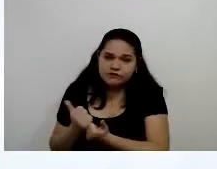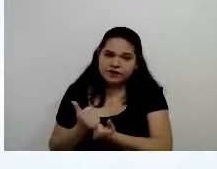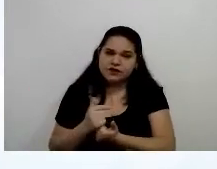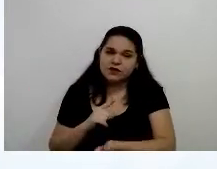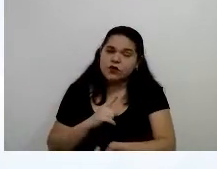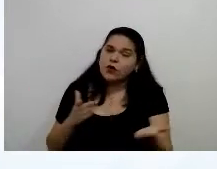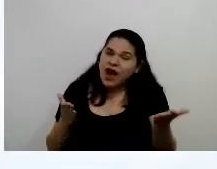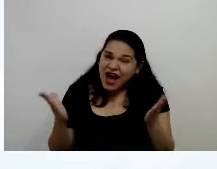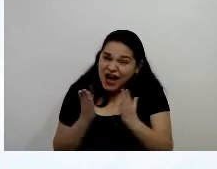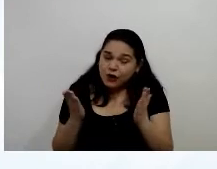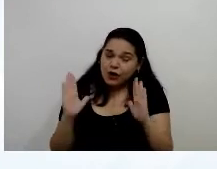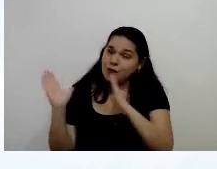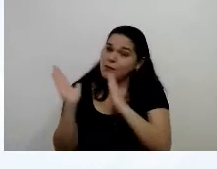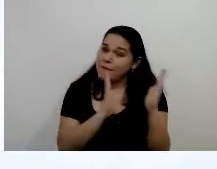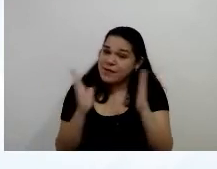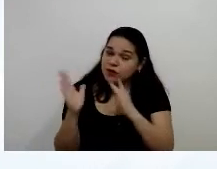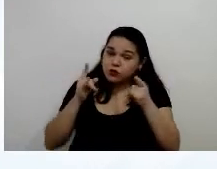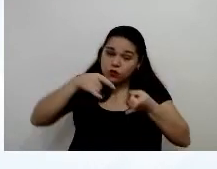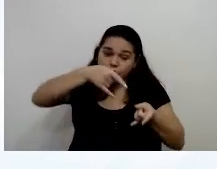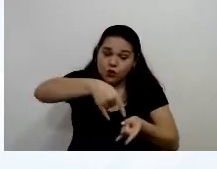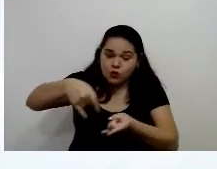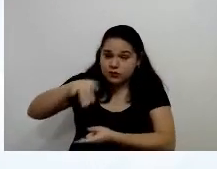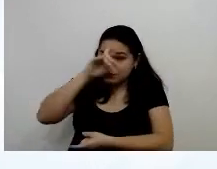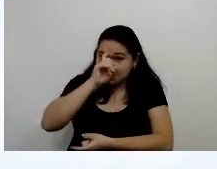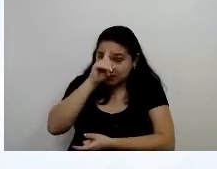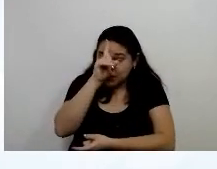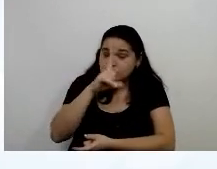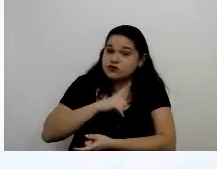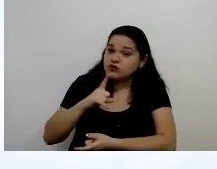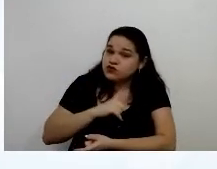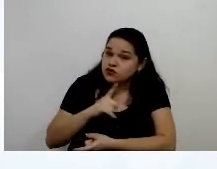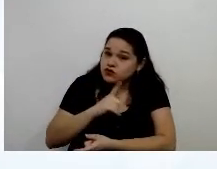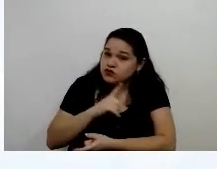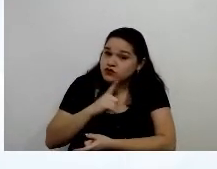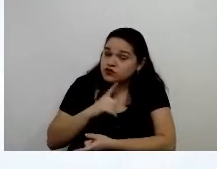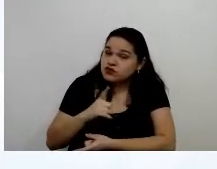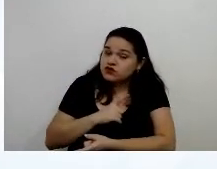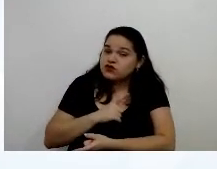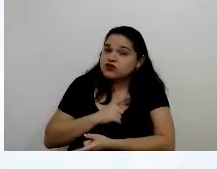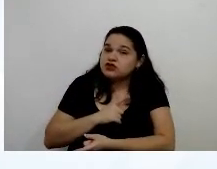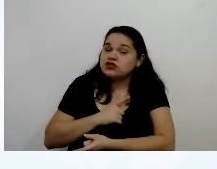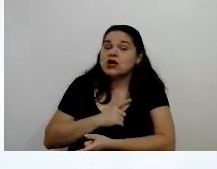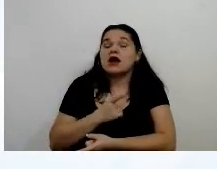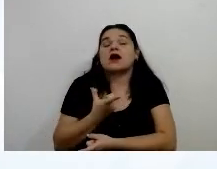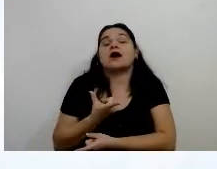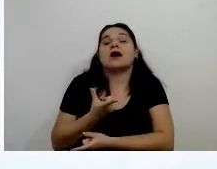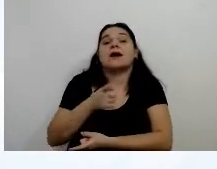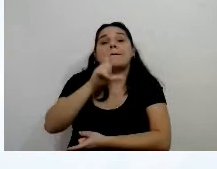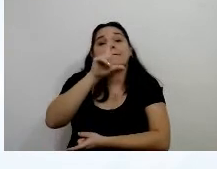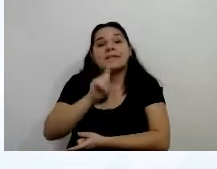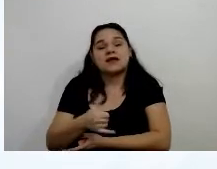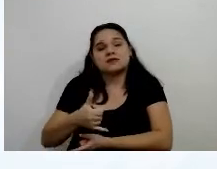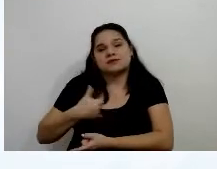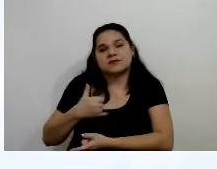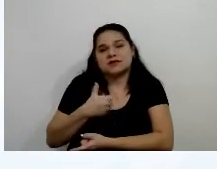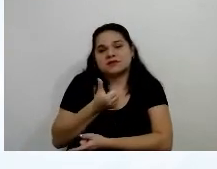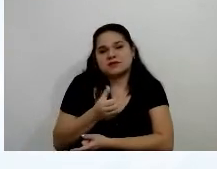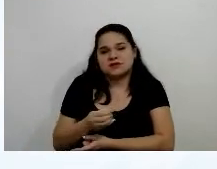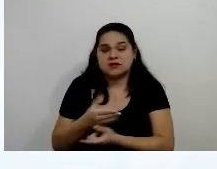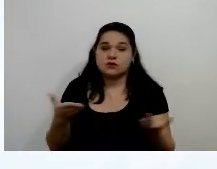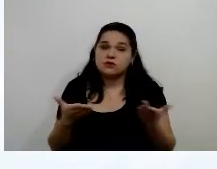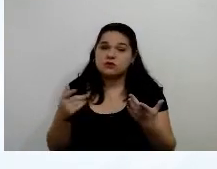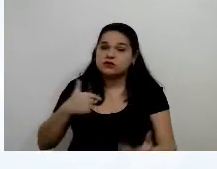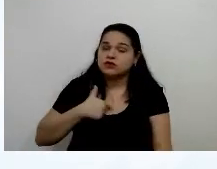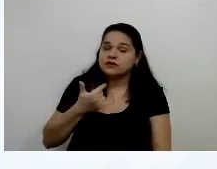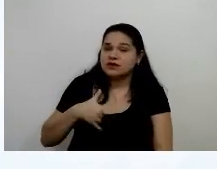60. Eu lembro que quando entrei, nós tínhamos 6 vereadores com mais de 60 anos. Hoje eu estou com 63,